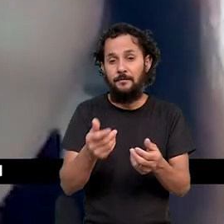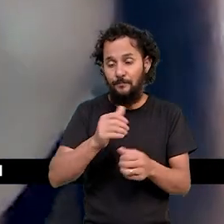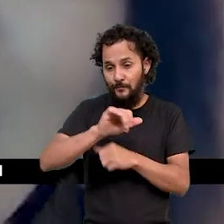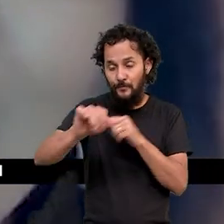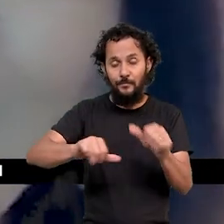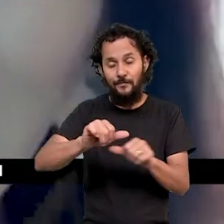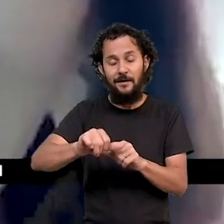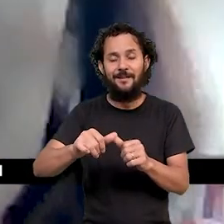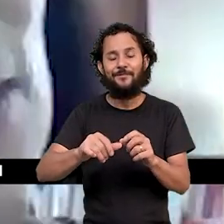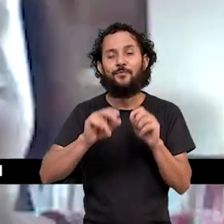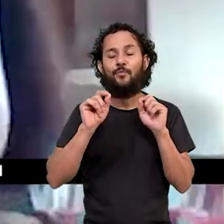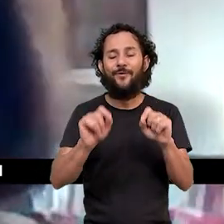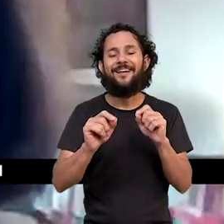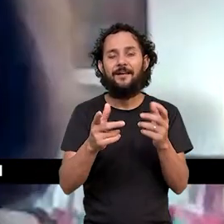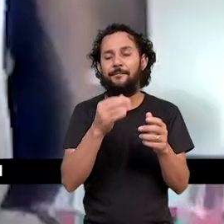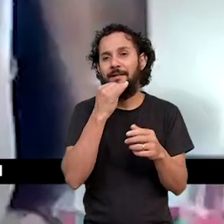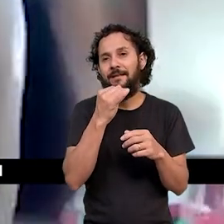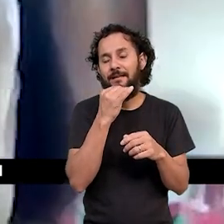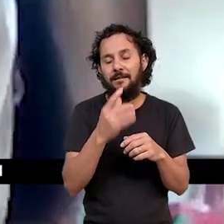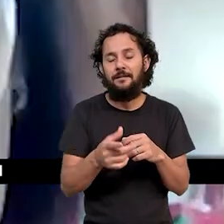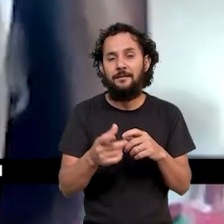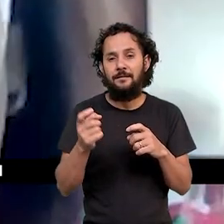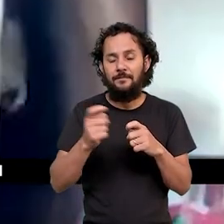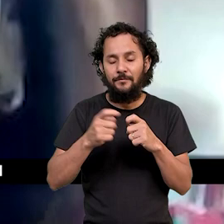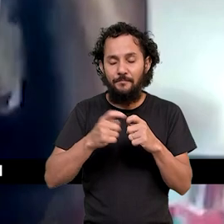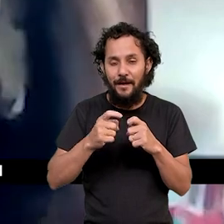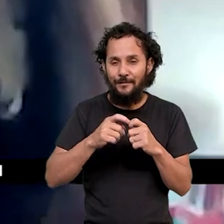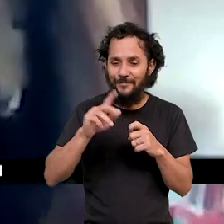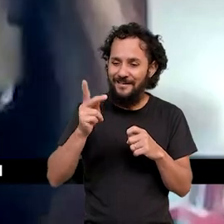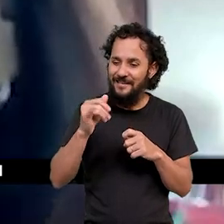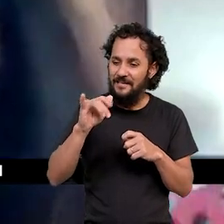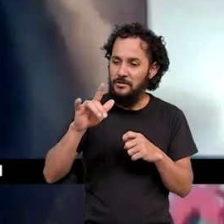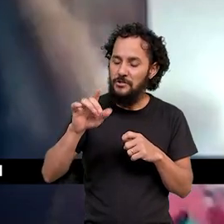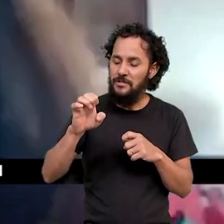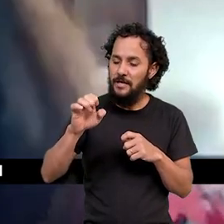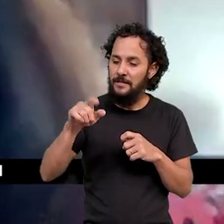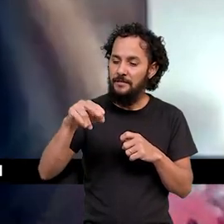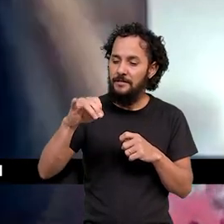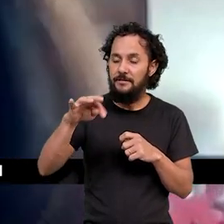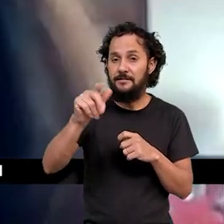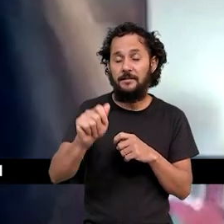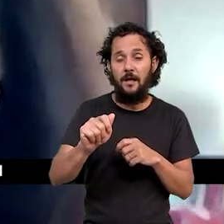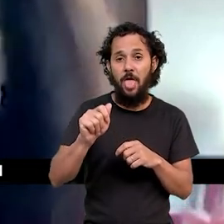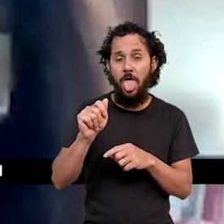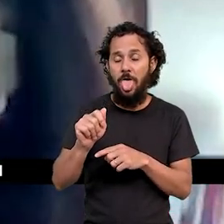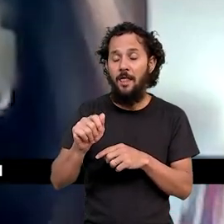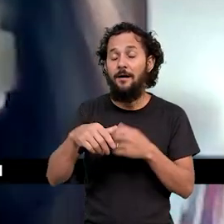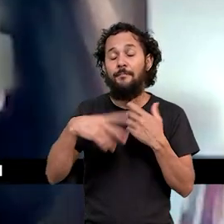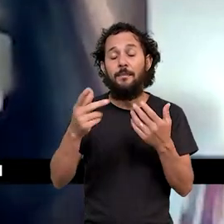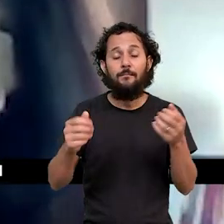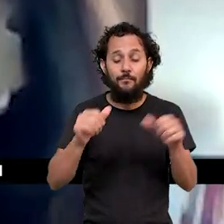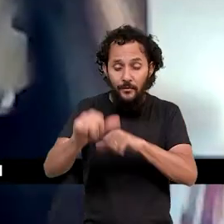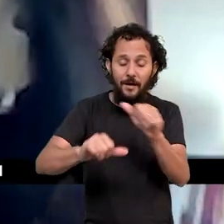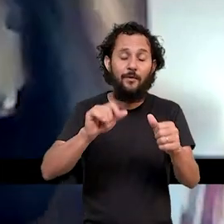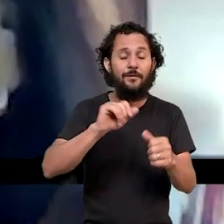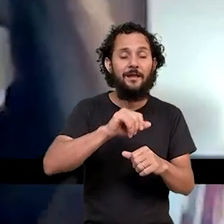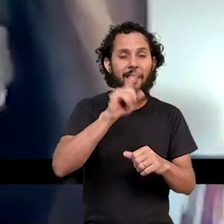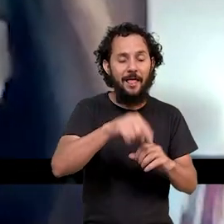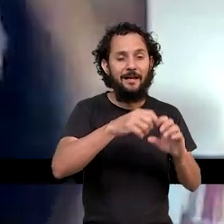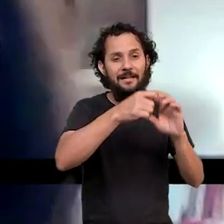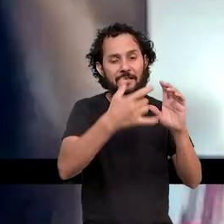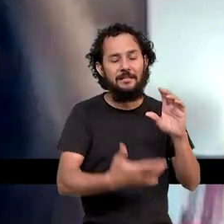saindo de um caráter, digamos, médico-higienista, para começarmos a ter, então,